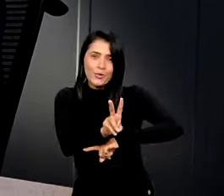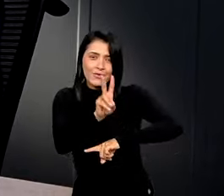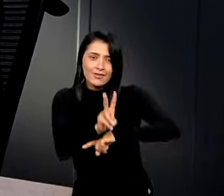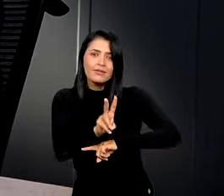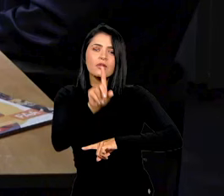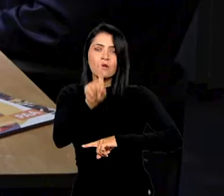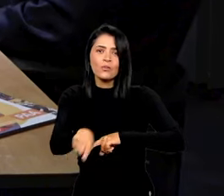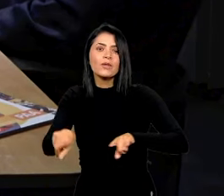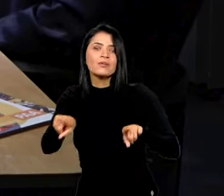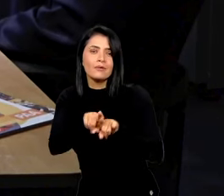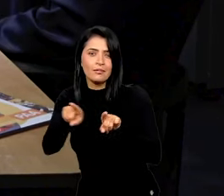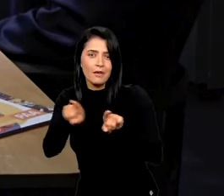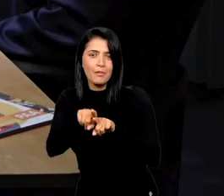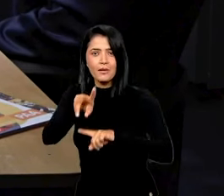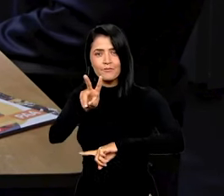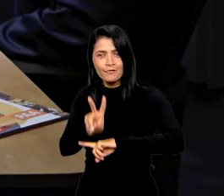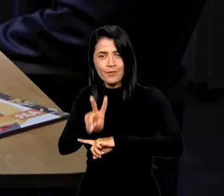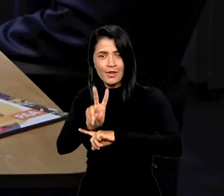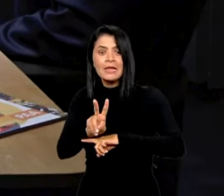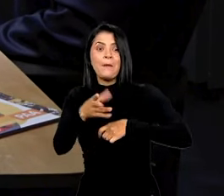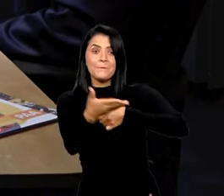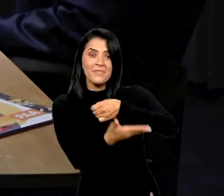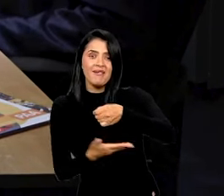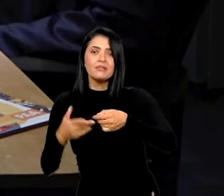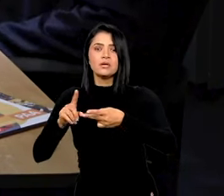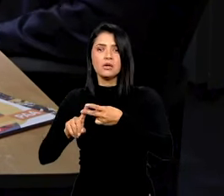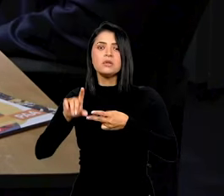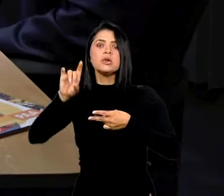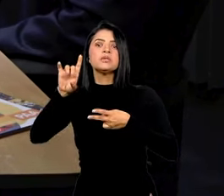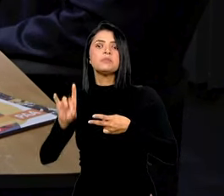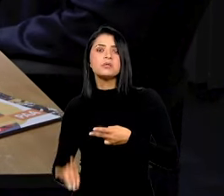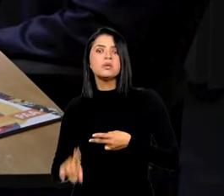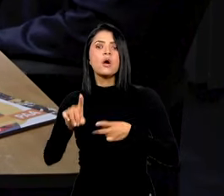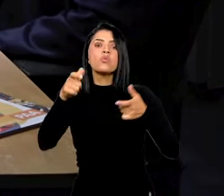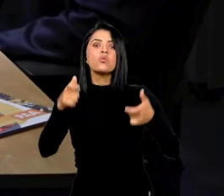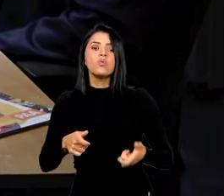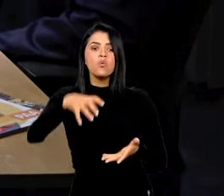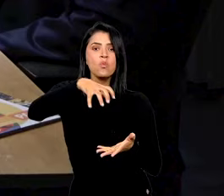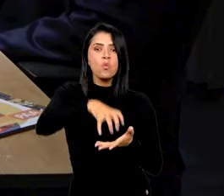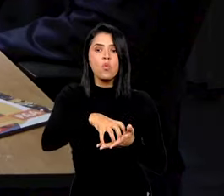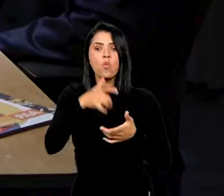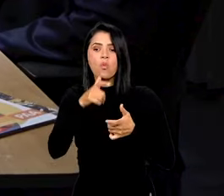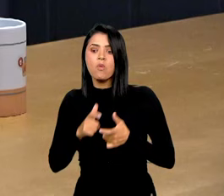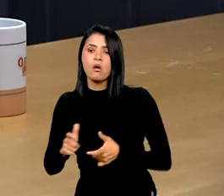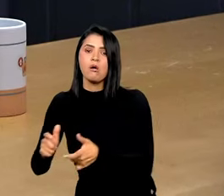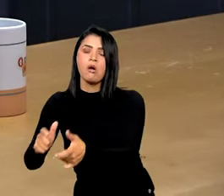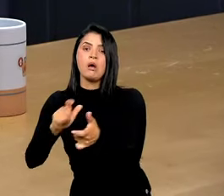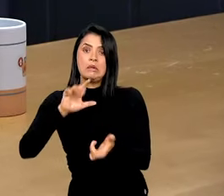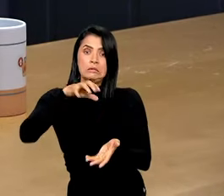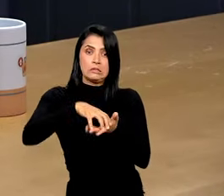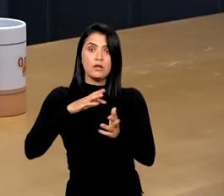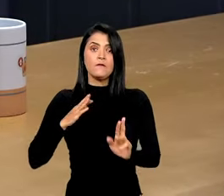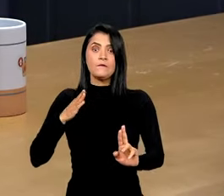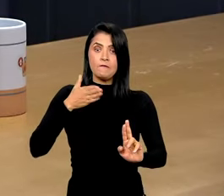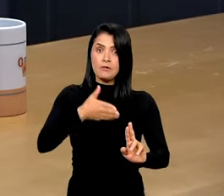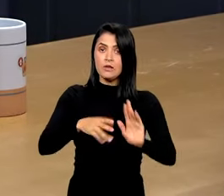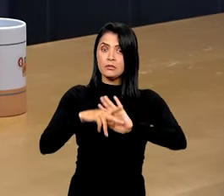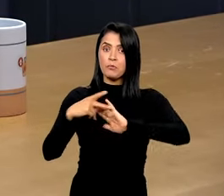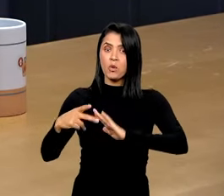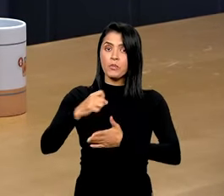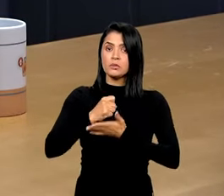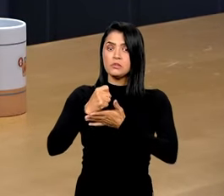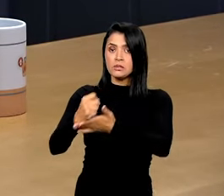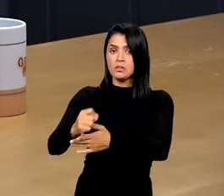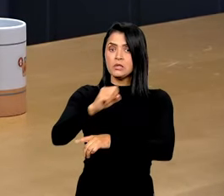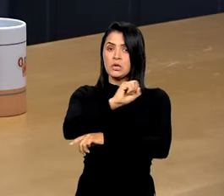proteção especial em unidades descentralizadas, os centros de referência da assistência social, CRAS, os